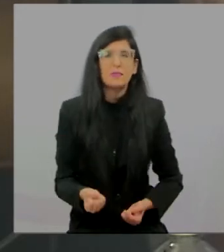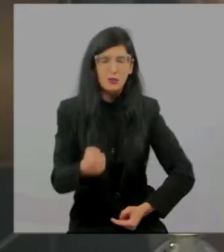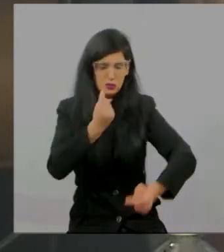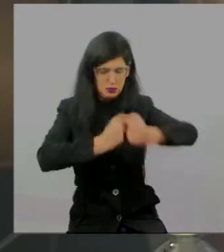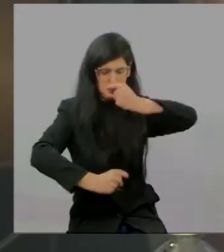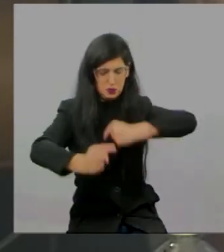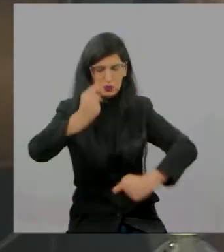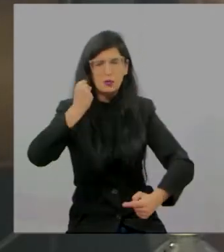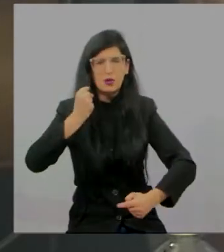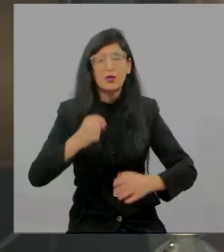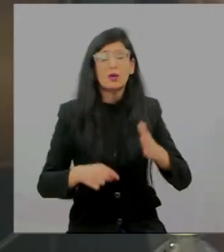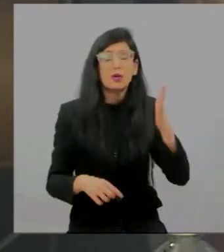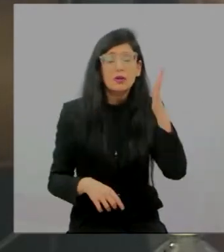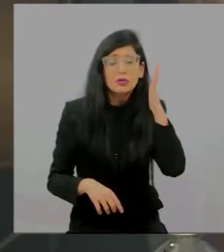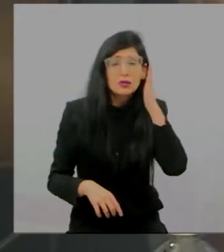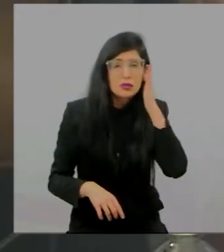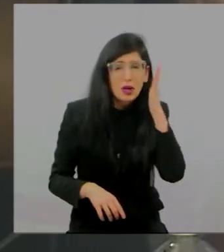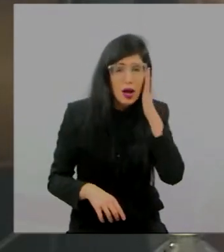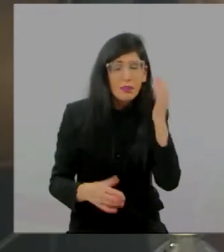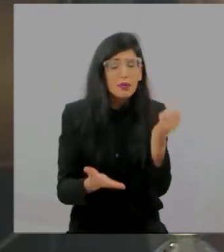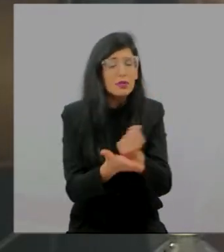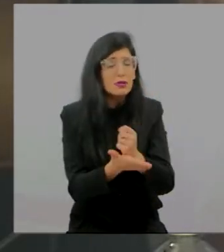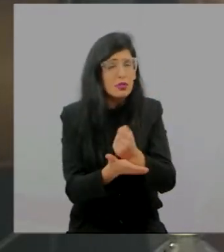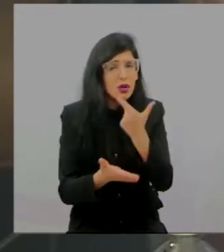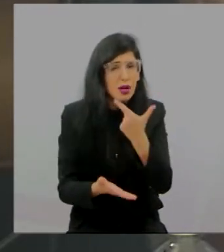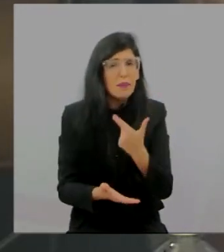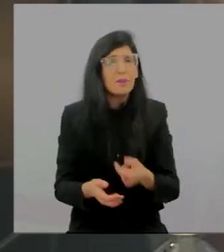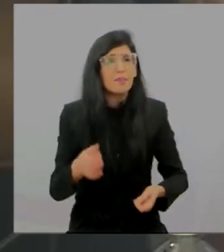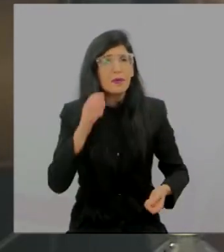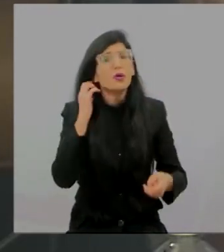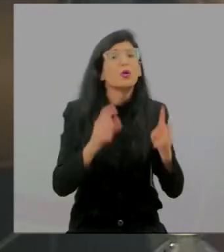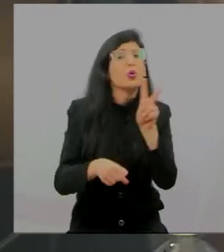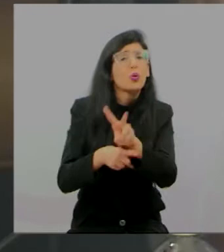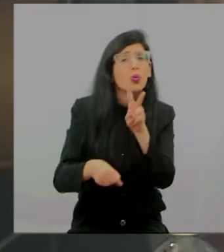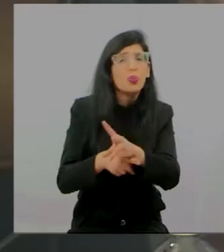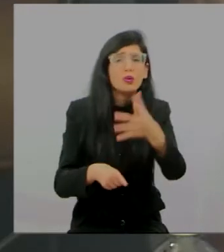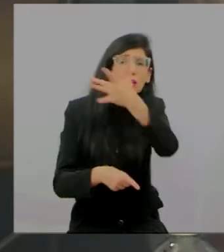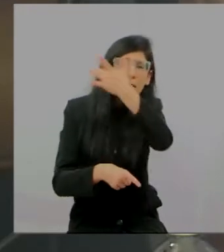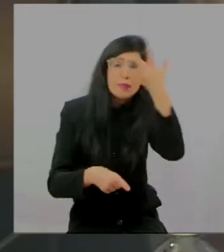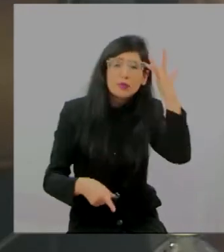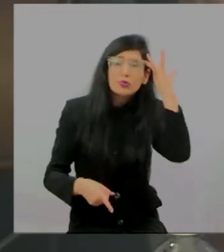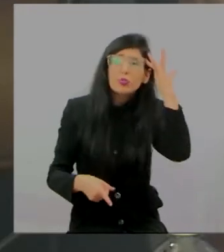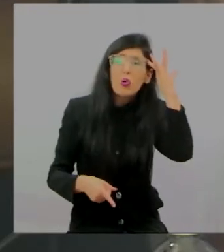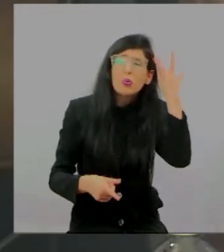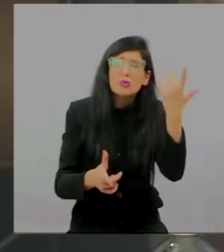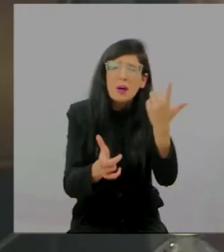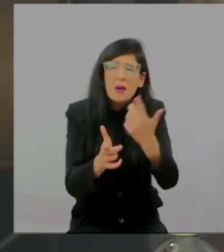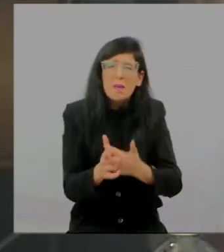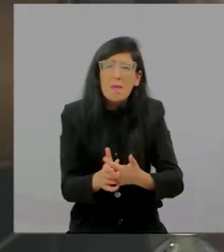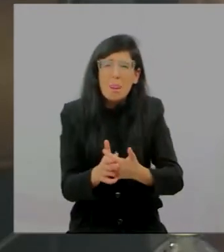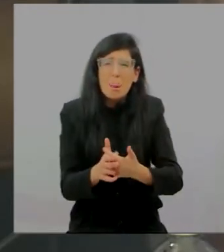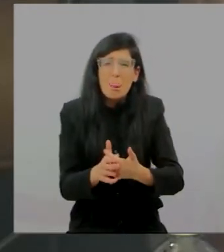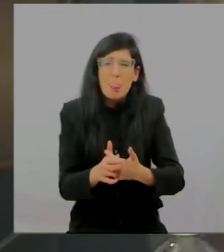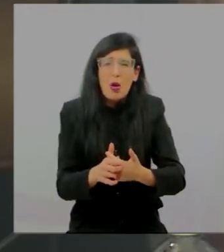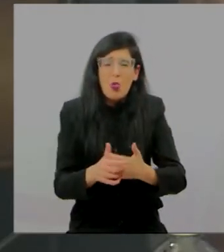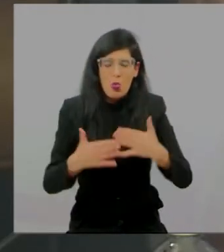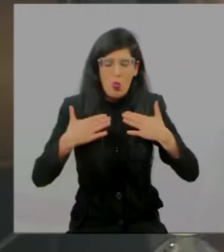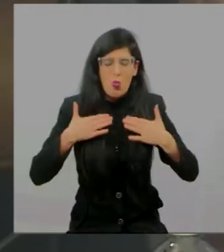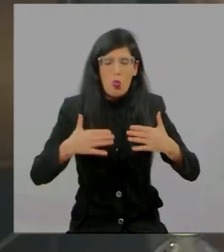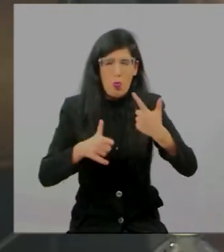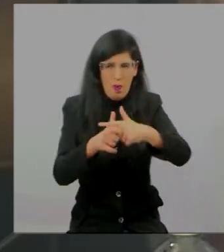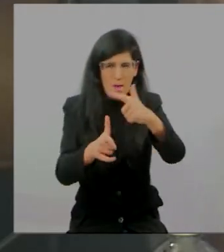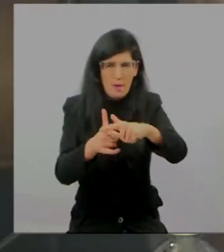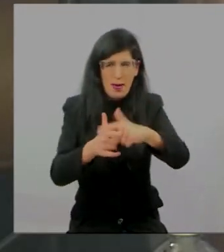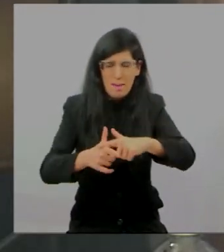bem que se esses medicamentos não forem garantidos ao paciente, isso pode ter